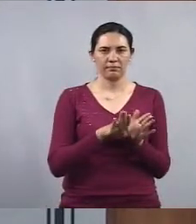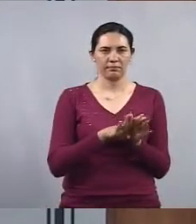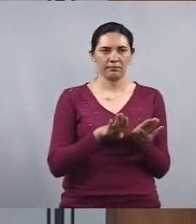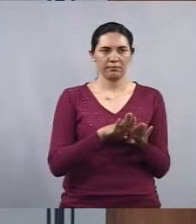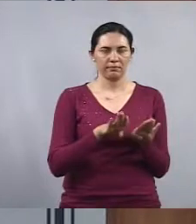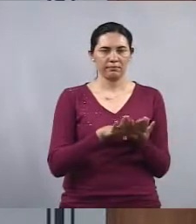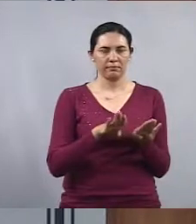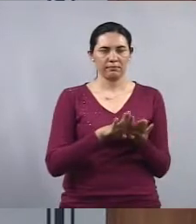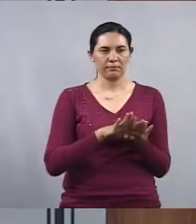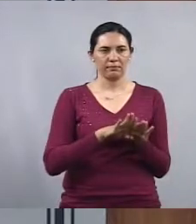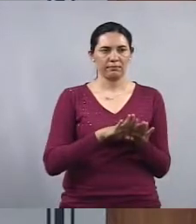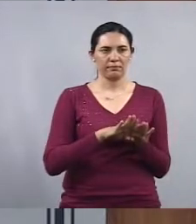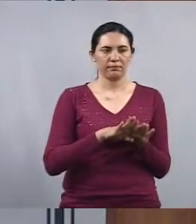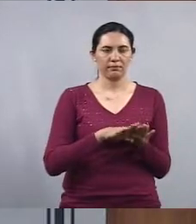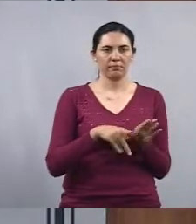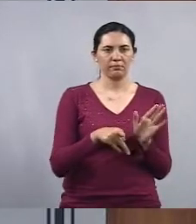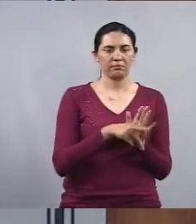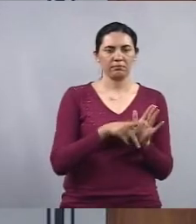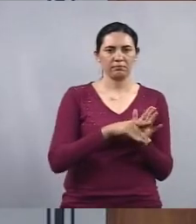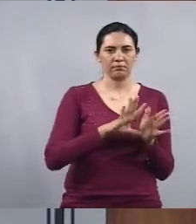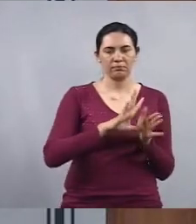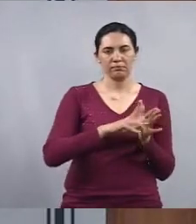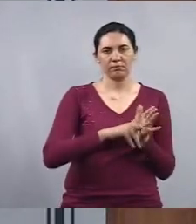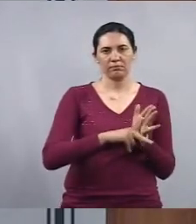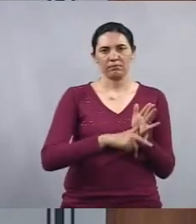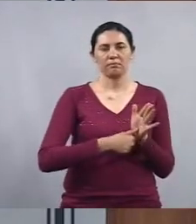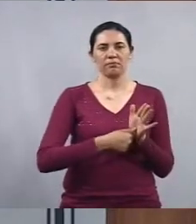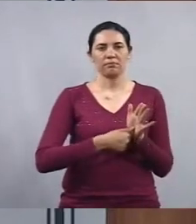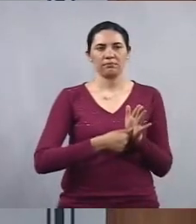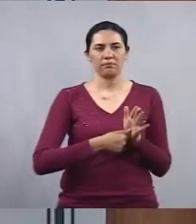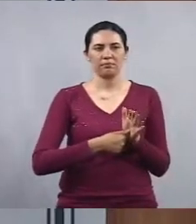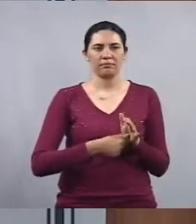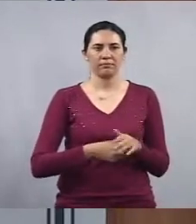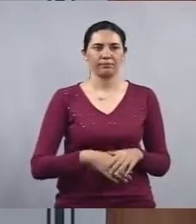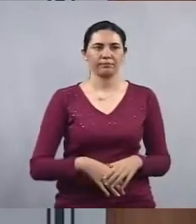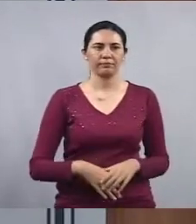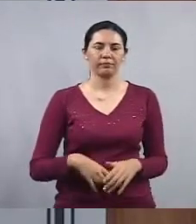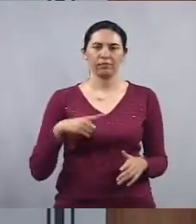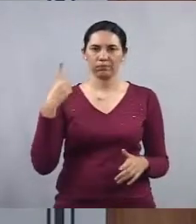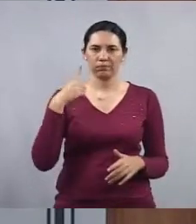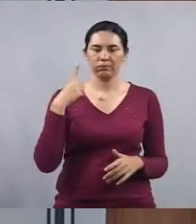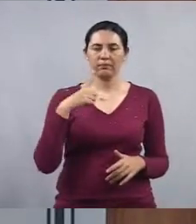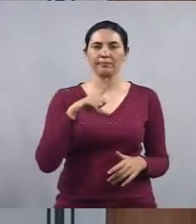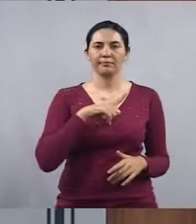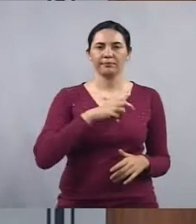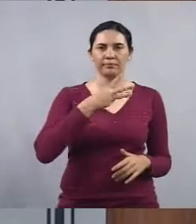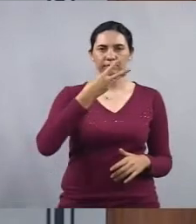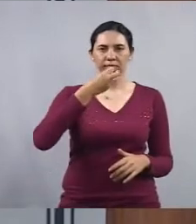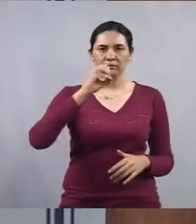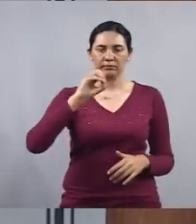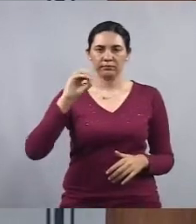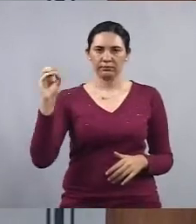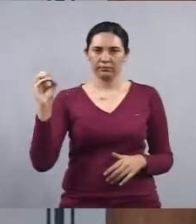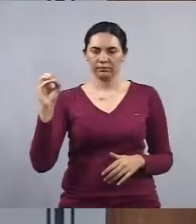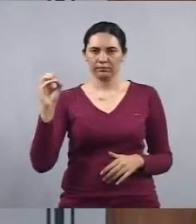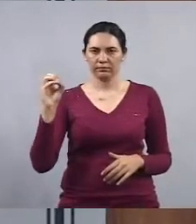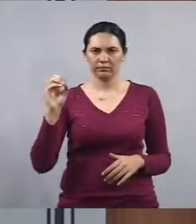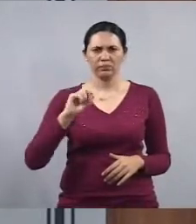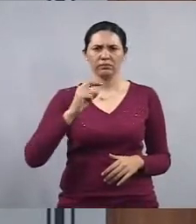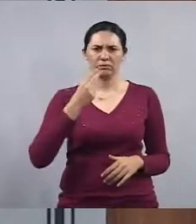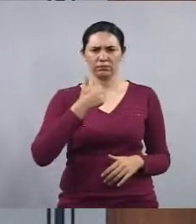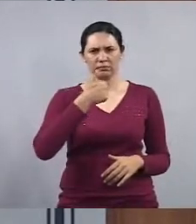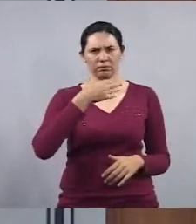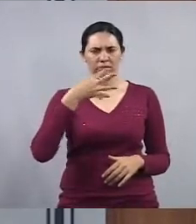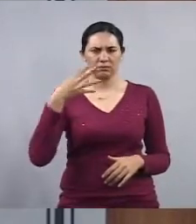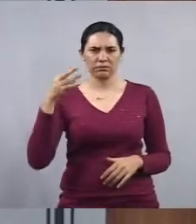contar é 500 Deputado tem 300 na lava-jato então o é 140 mas se